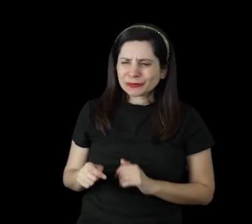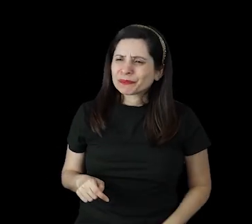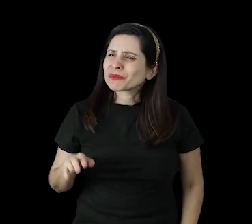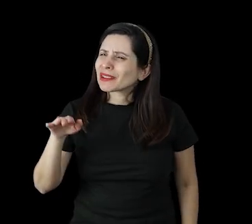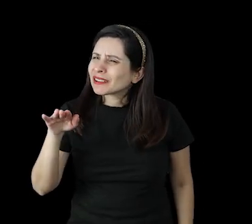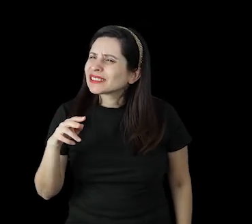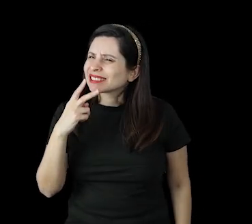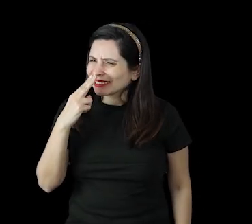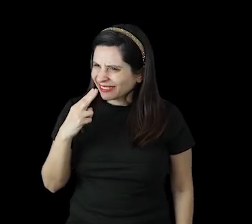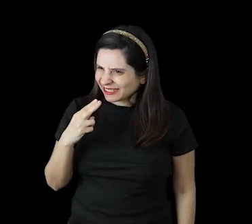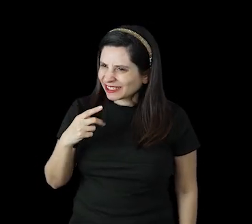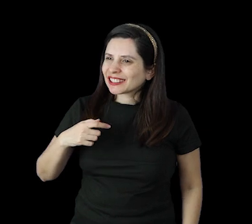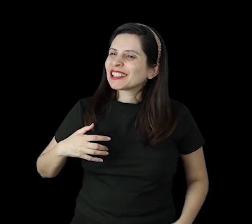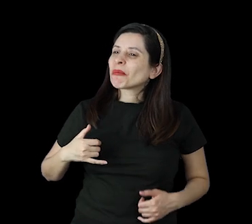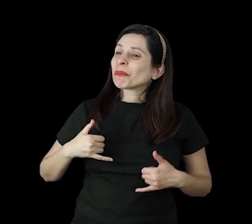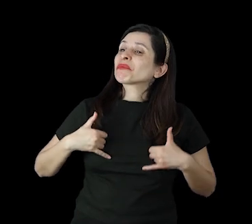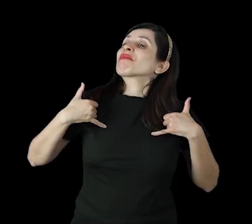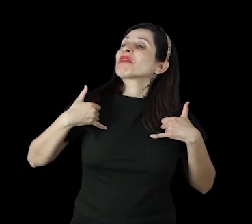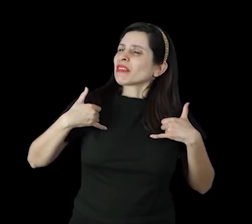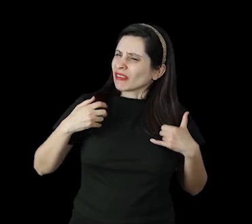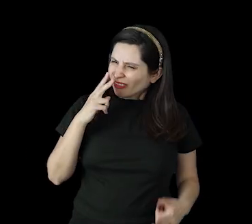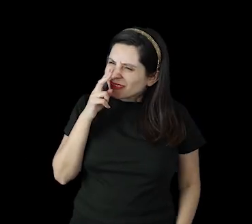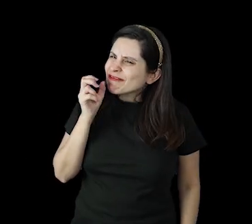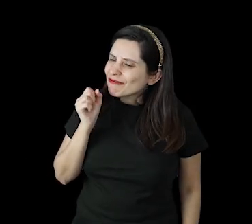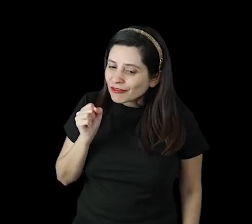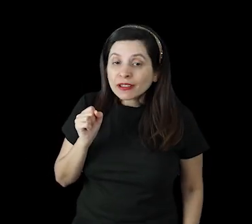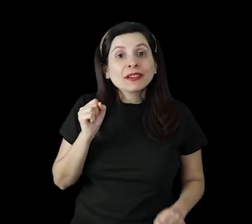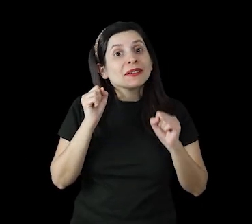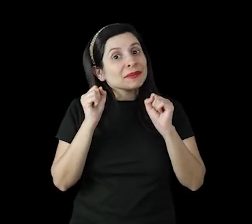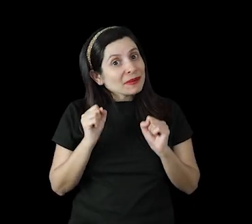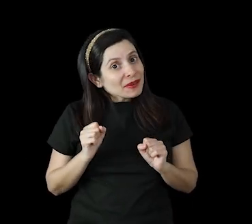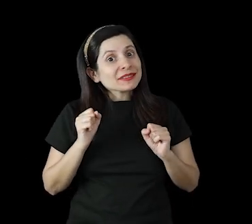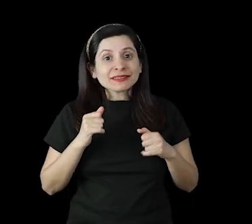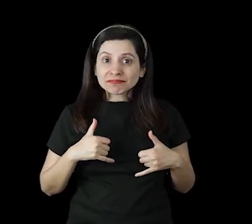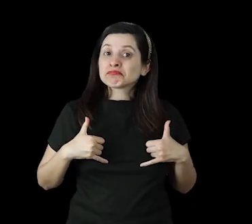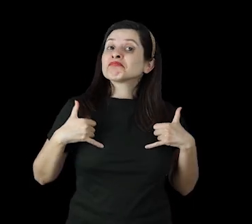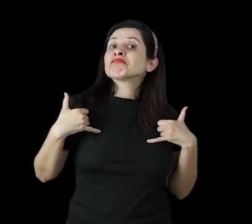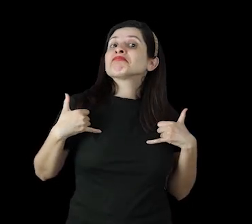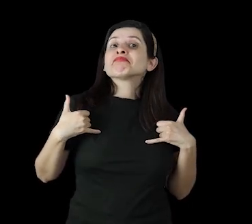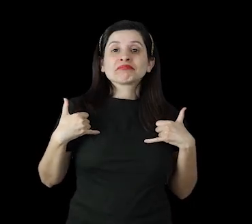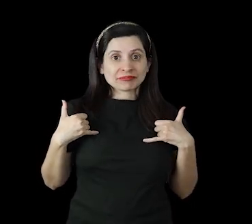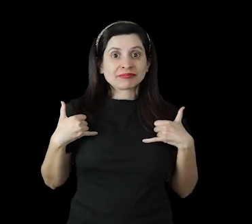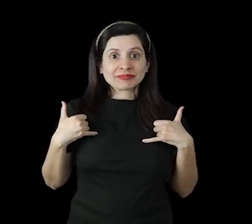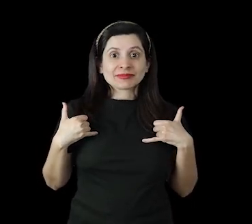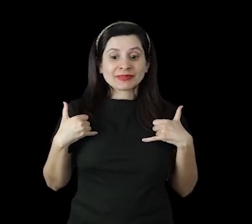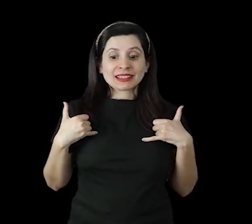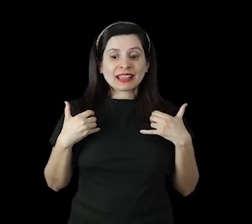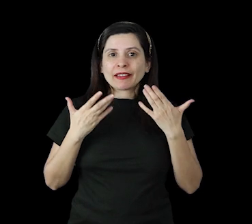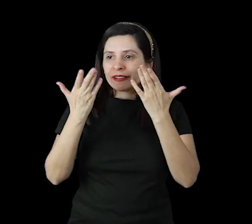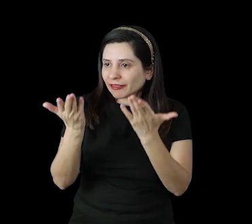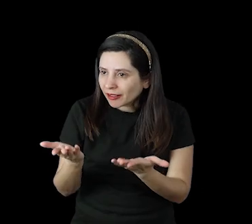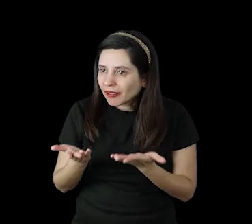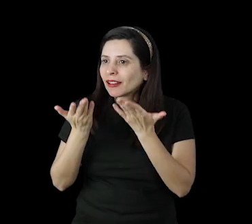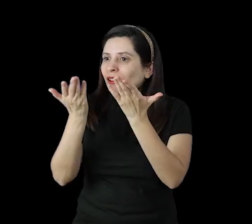é uma força?" Né. Sim, pode ser, né, na medida que ela é totalmente subserviente